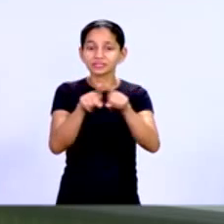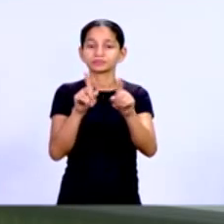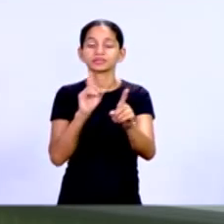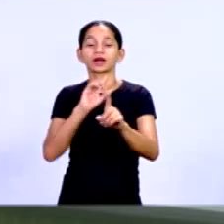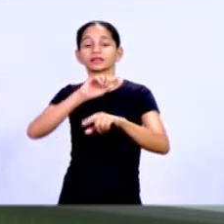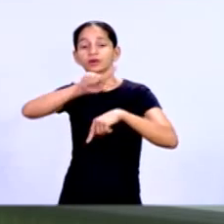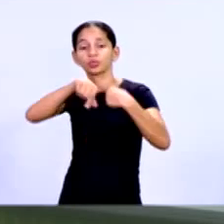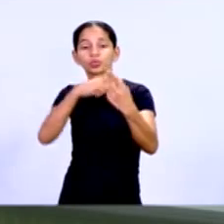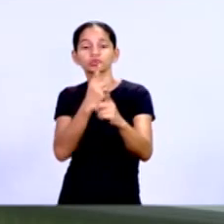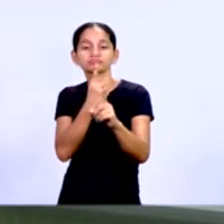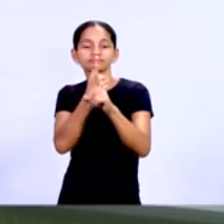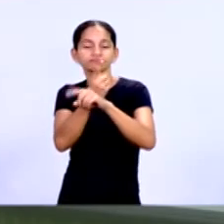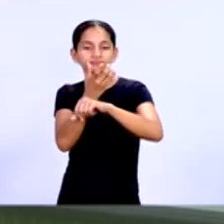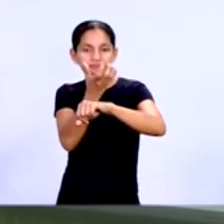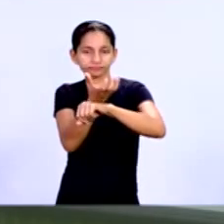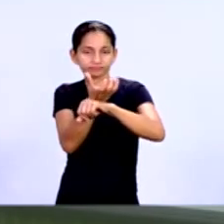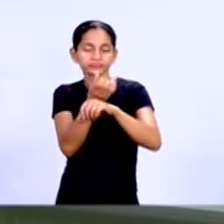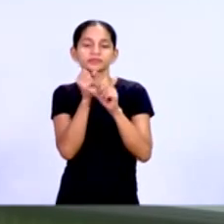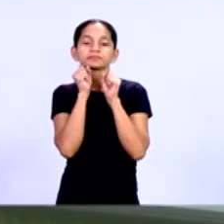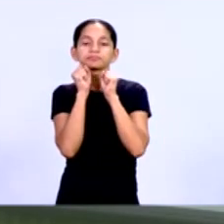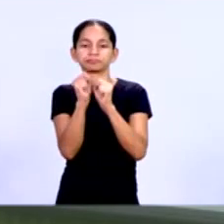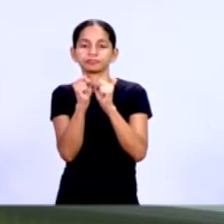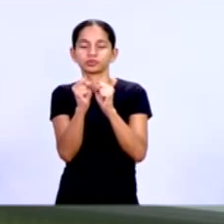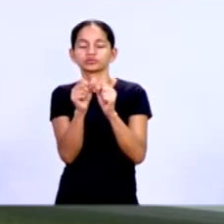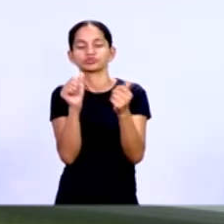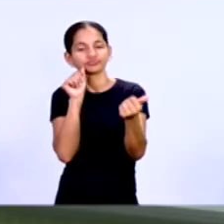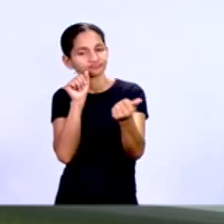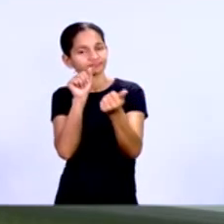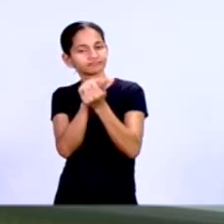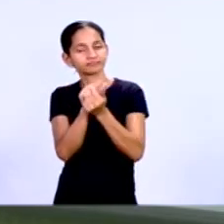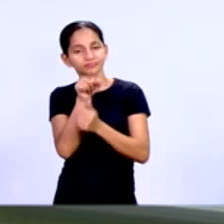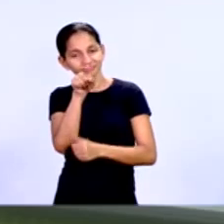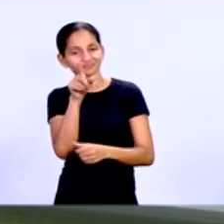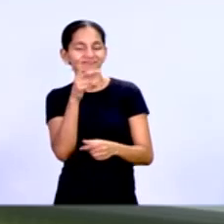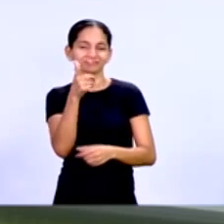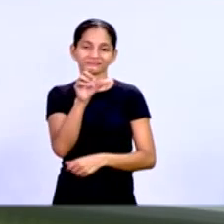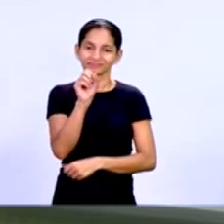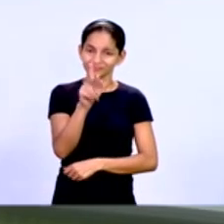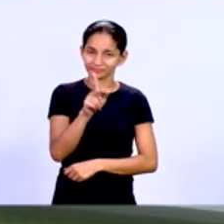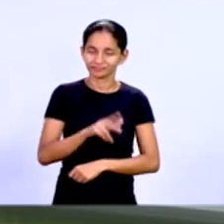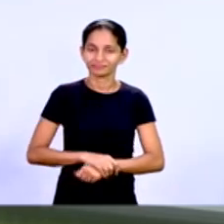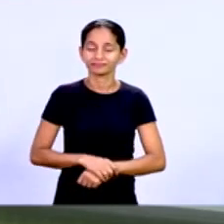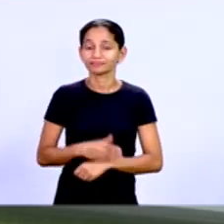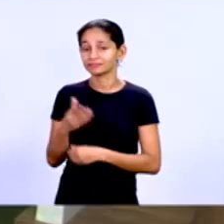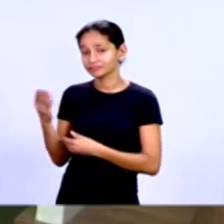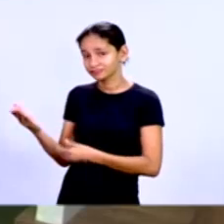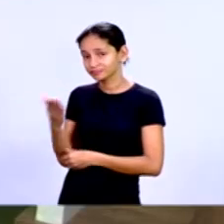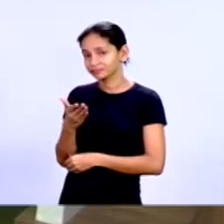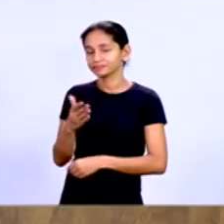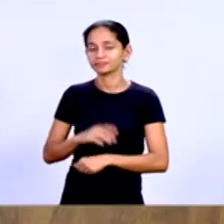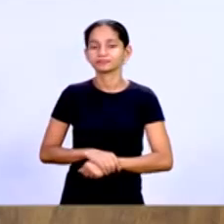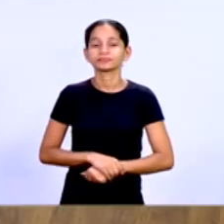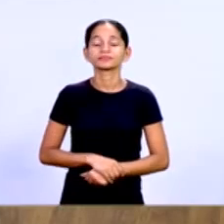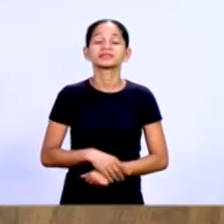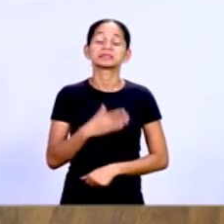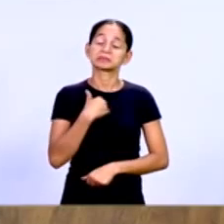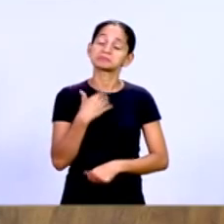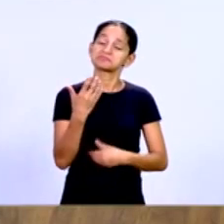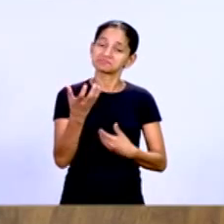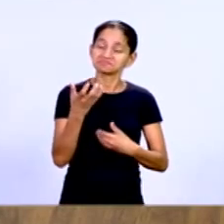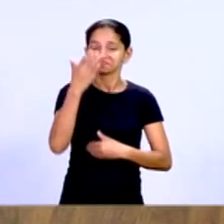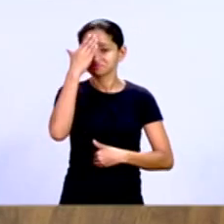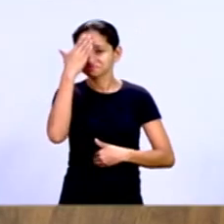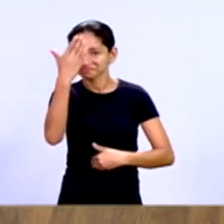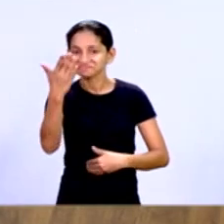próximo encontro que nós possamos ter disponibilidade de encontrarmos de novo. Sou despedido, professor. Também quero